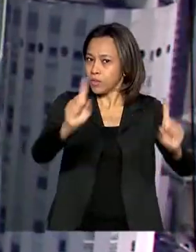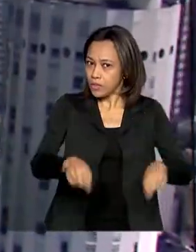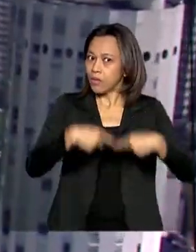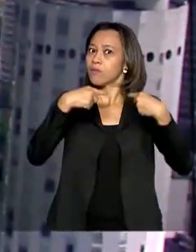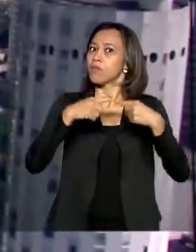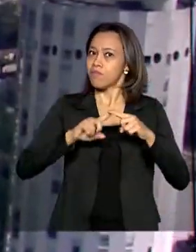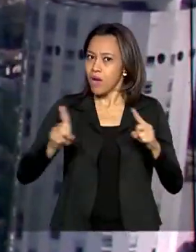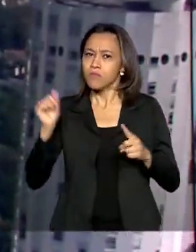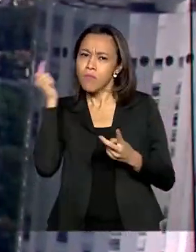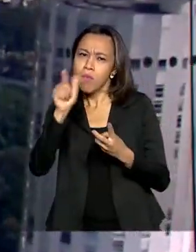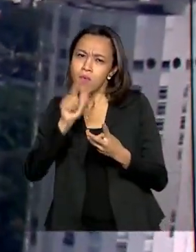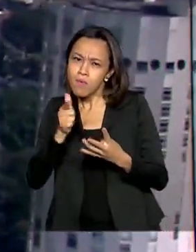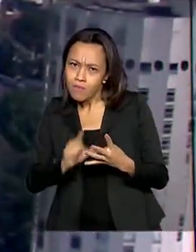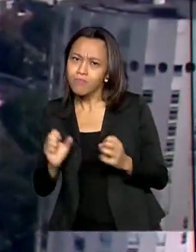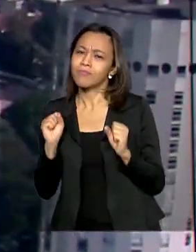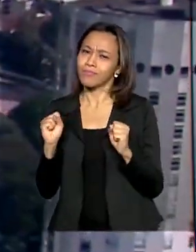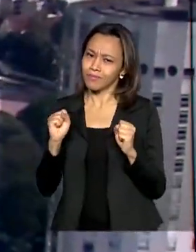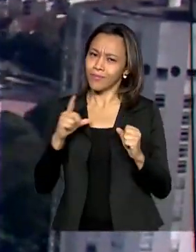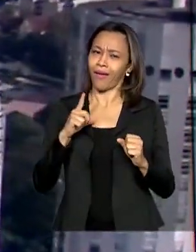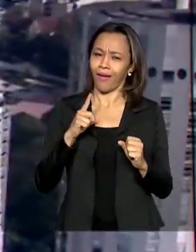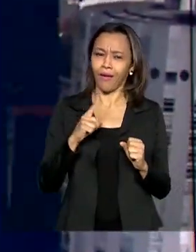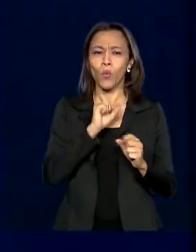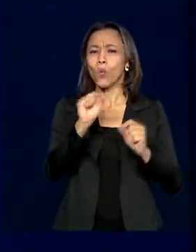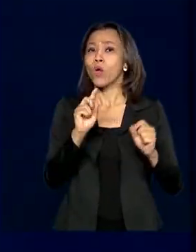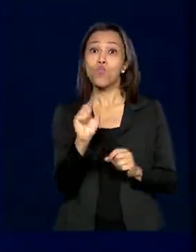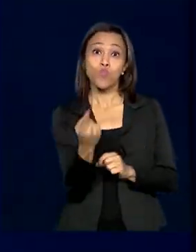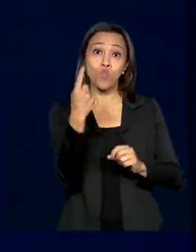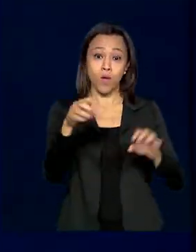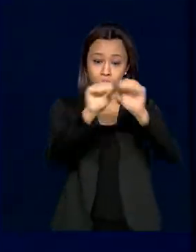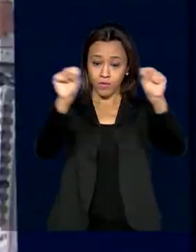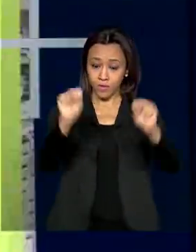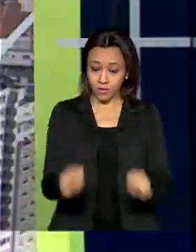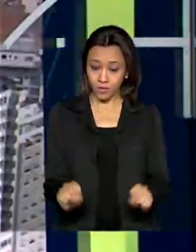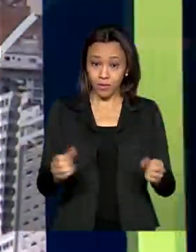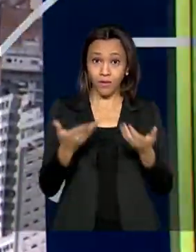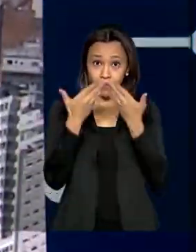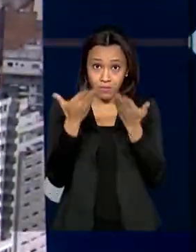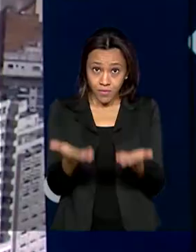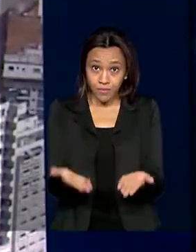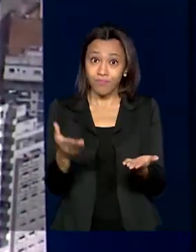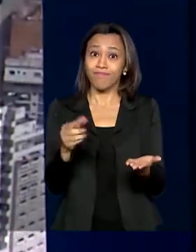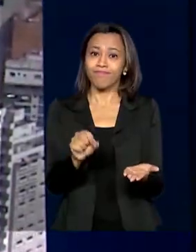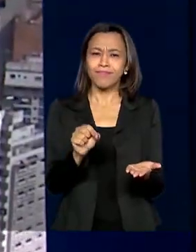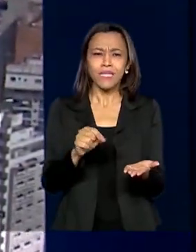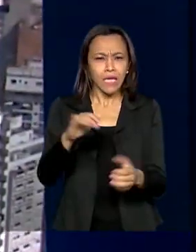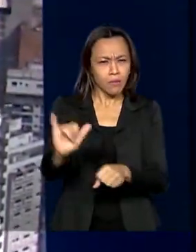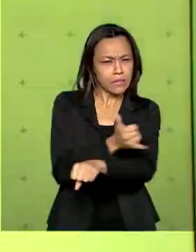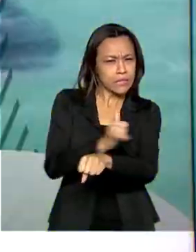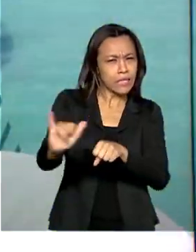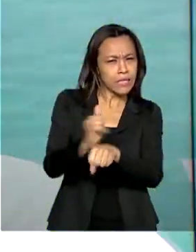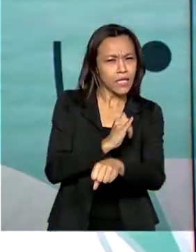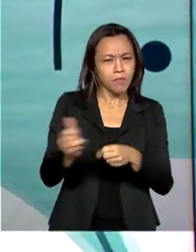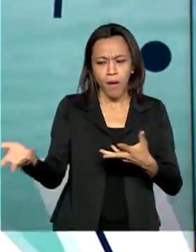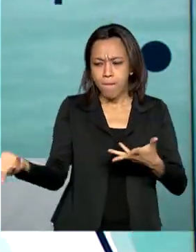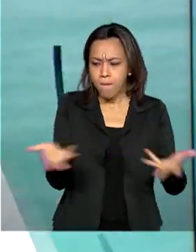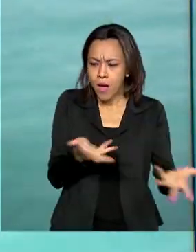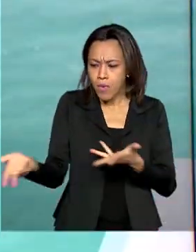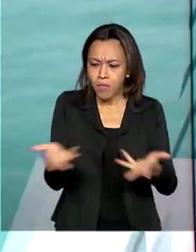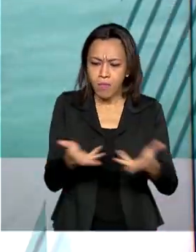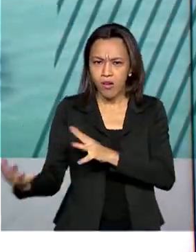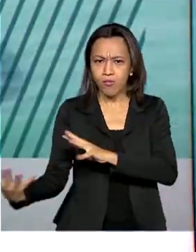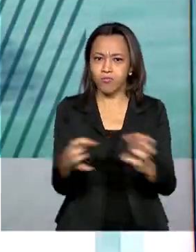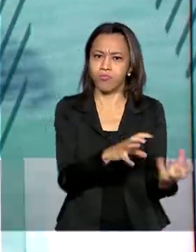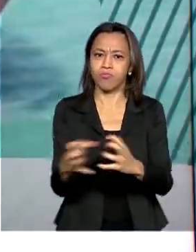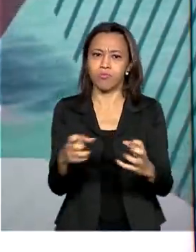mas também muitas conquistas. Uma delas é a plataforma consumidor.gov.br, uma ferramenta para mediar conflitos nas